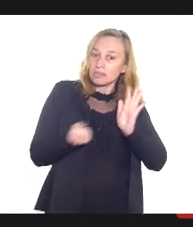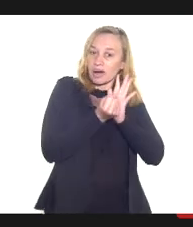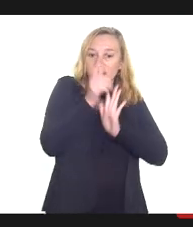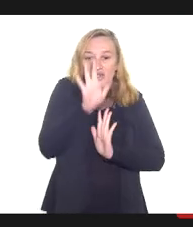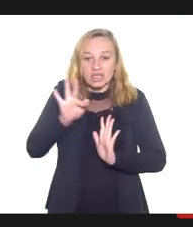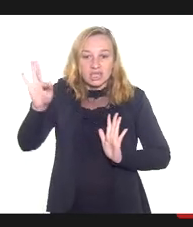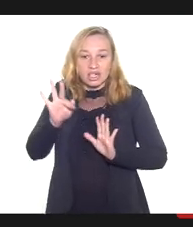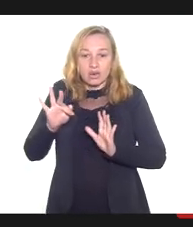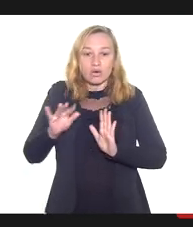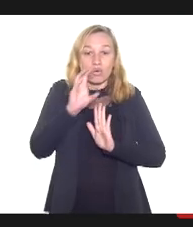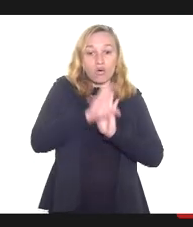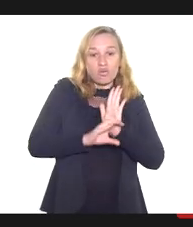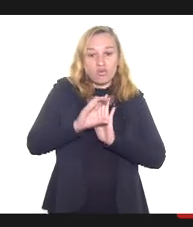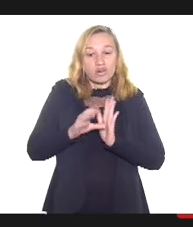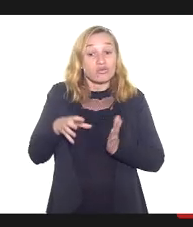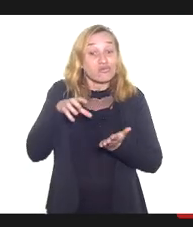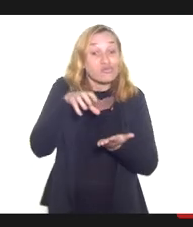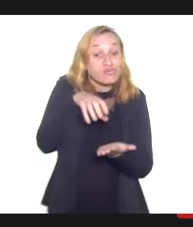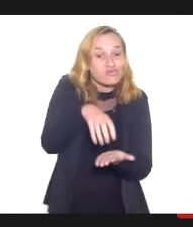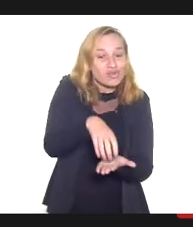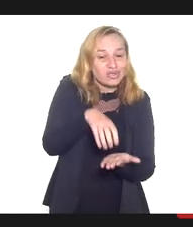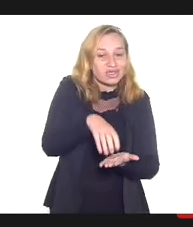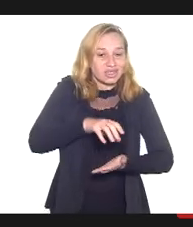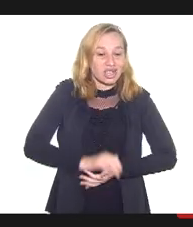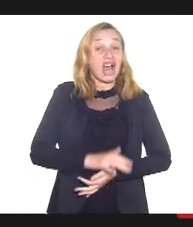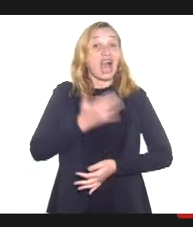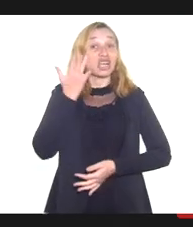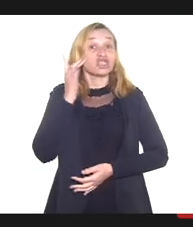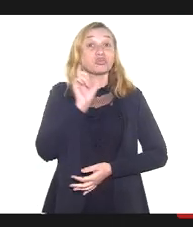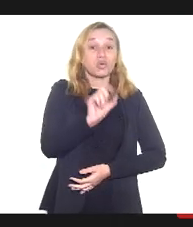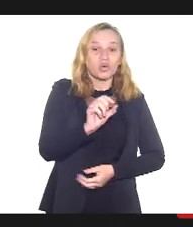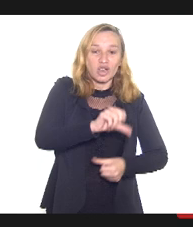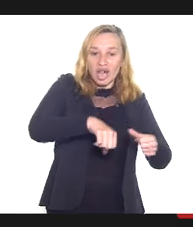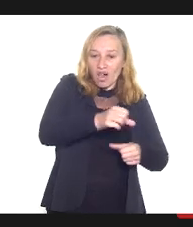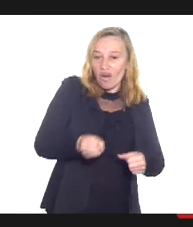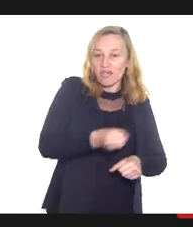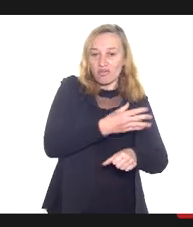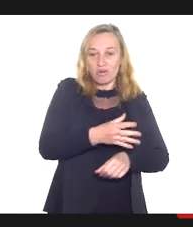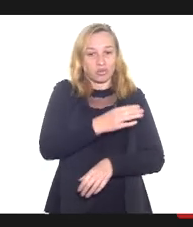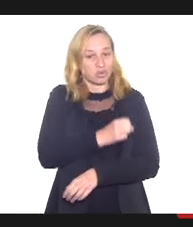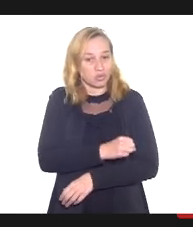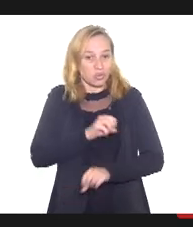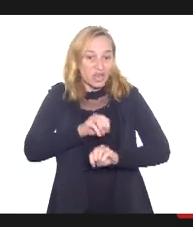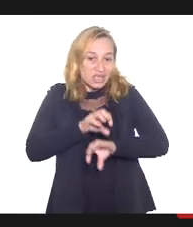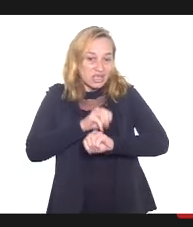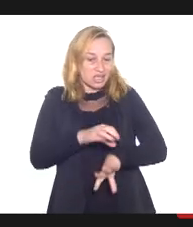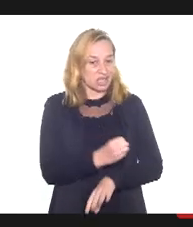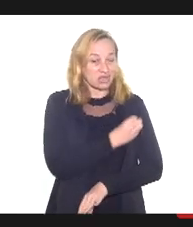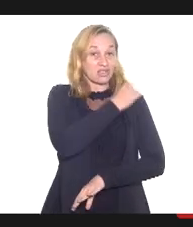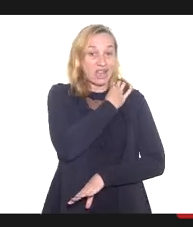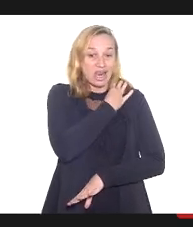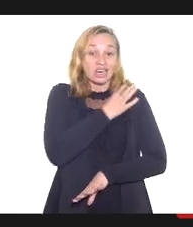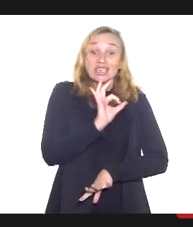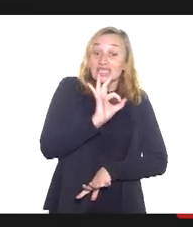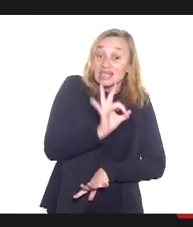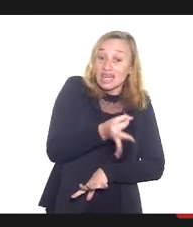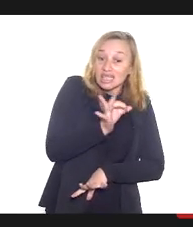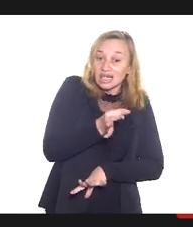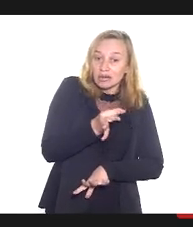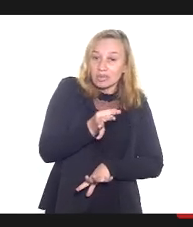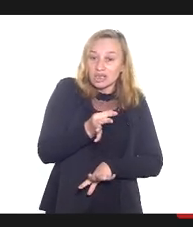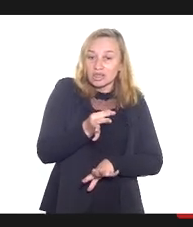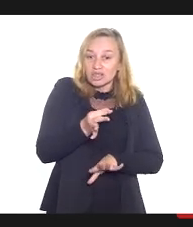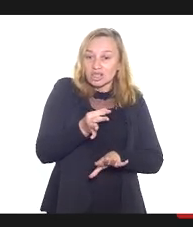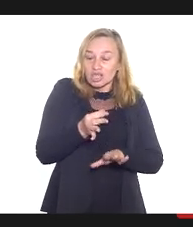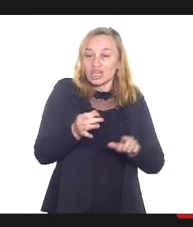com o governo central. Achamos que a reforma do ensino médio, ela produz efetivamente um estreitamento